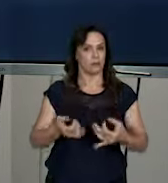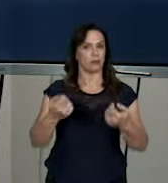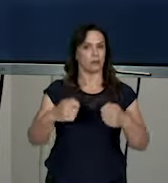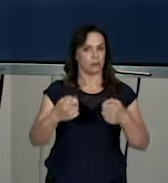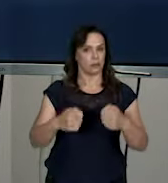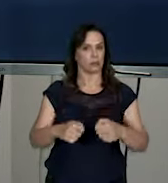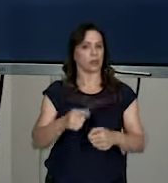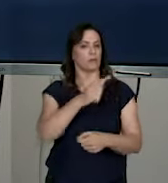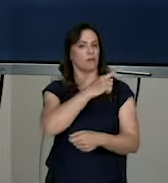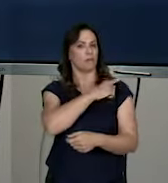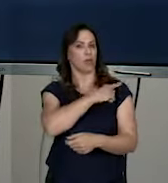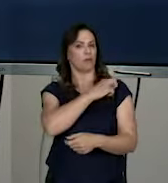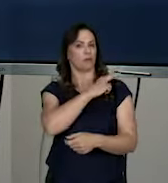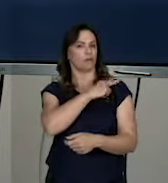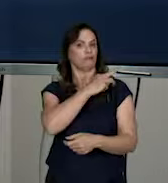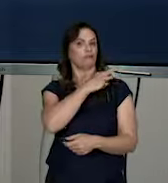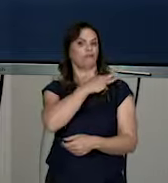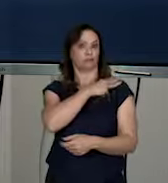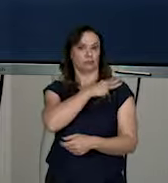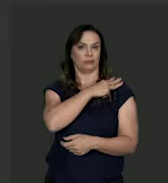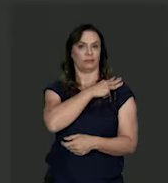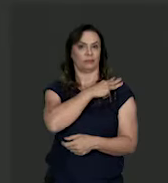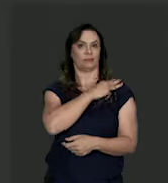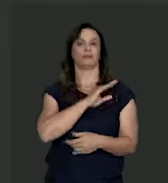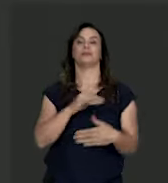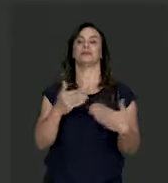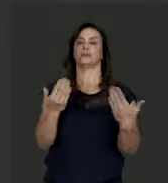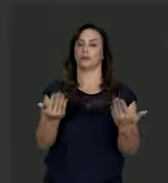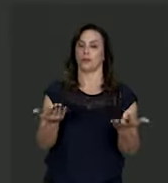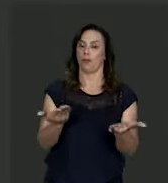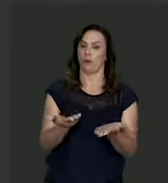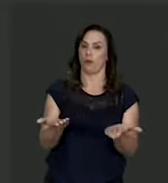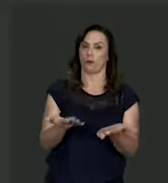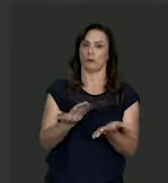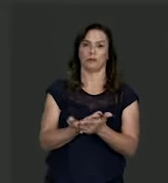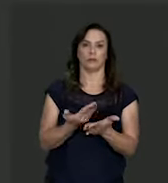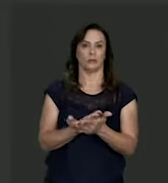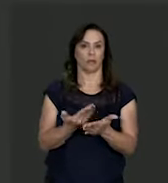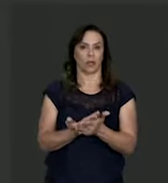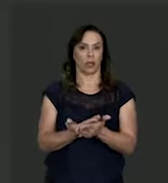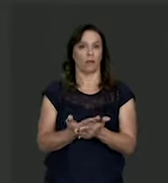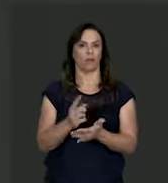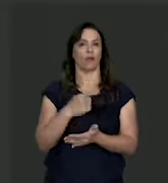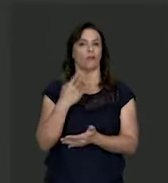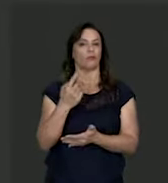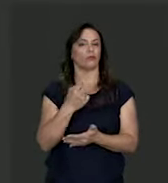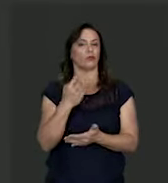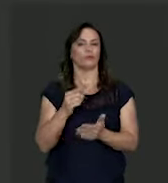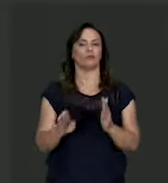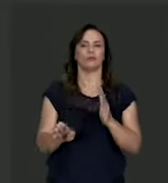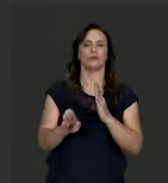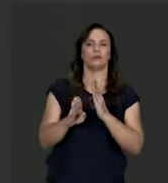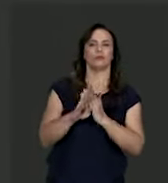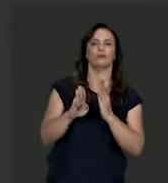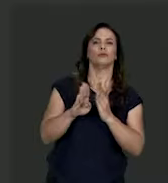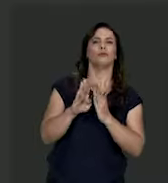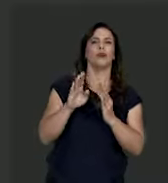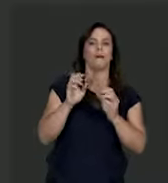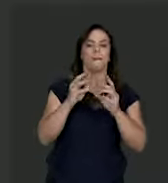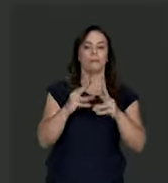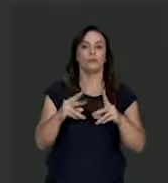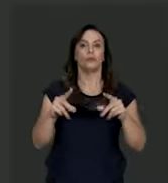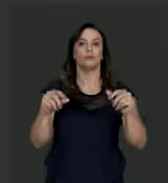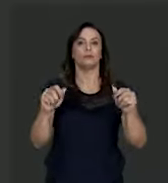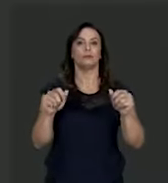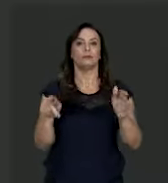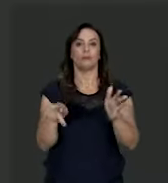médio, nessa aula nós vamos nos ater a identificar as substâncias componentes do cigarro e